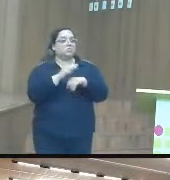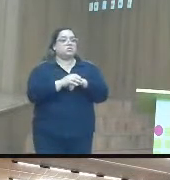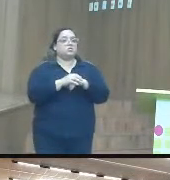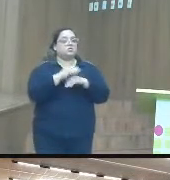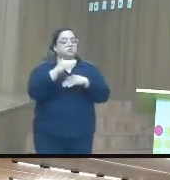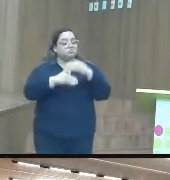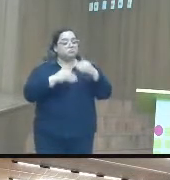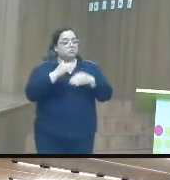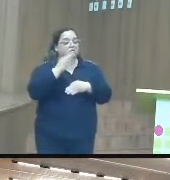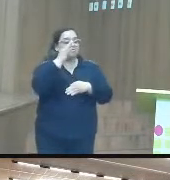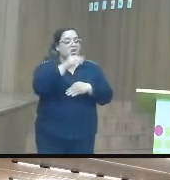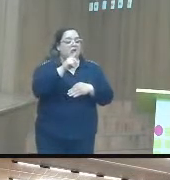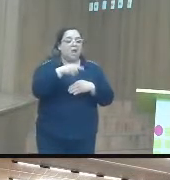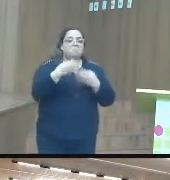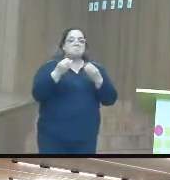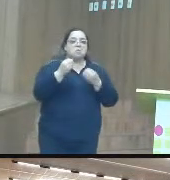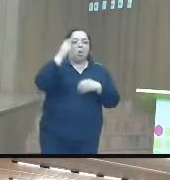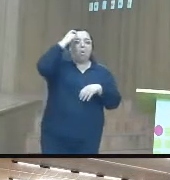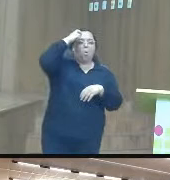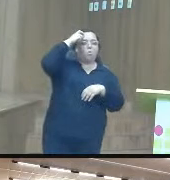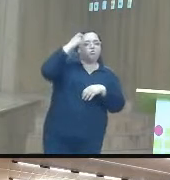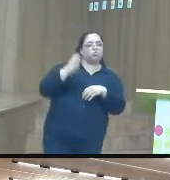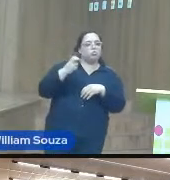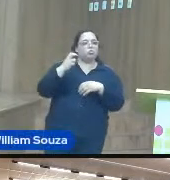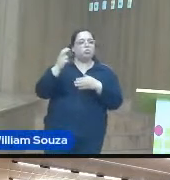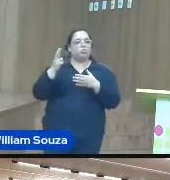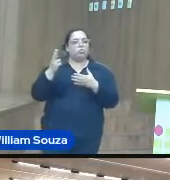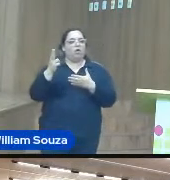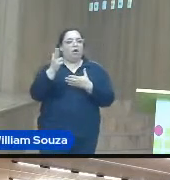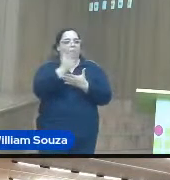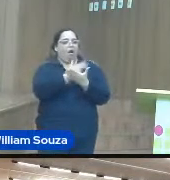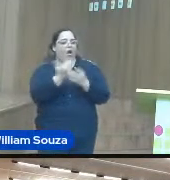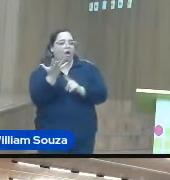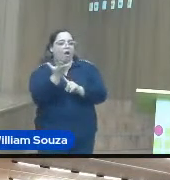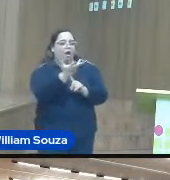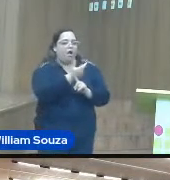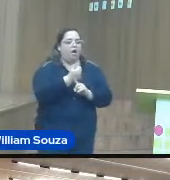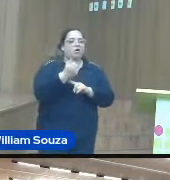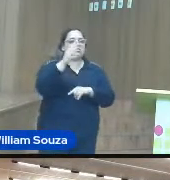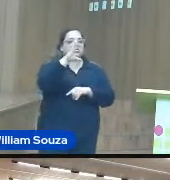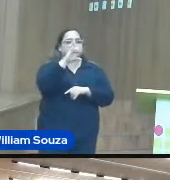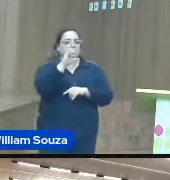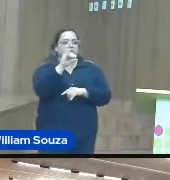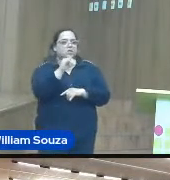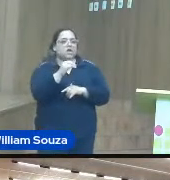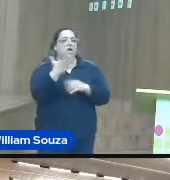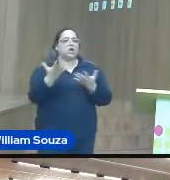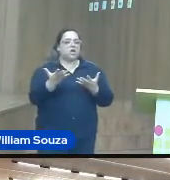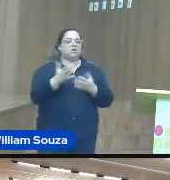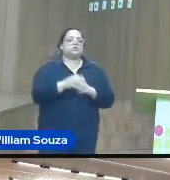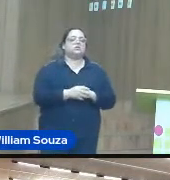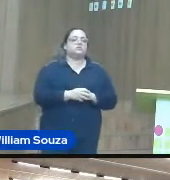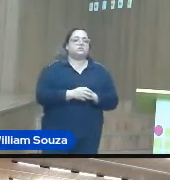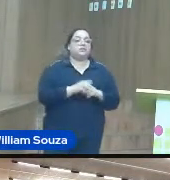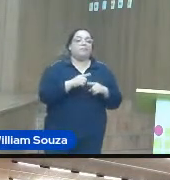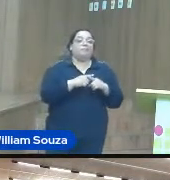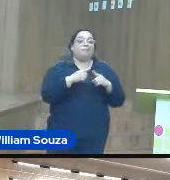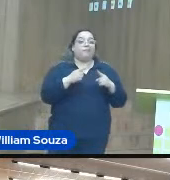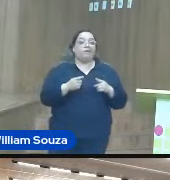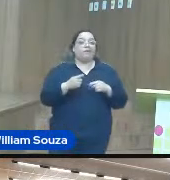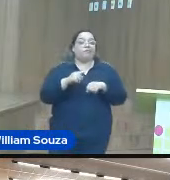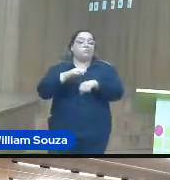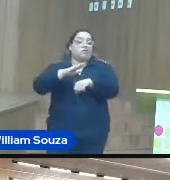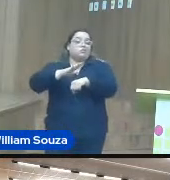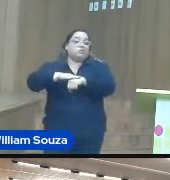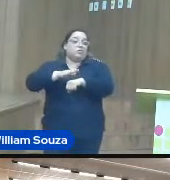muita cultura, artes e ciência. Então, mas nesse período e